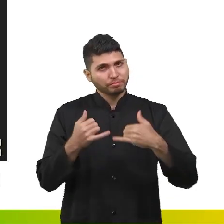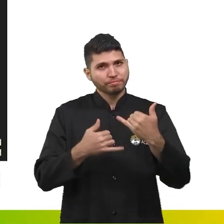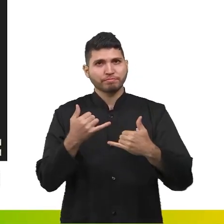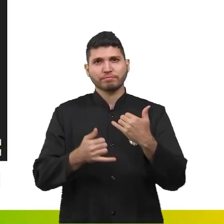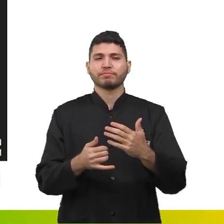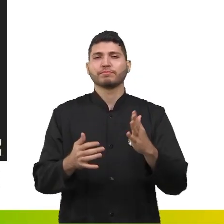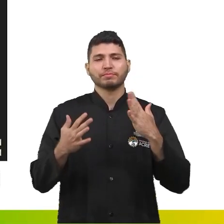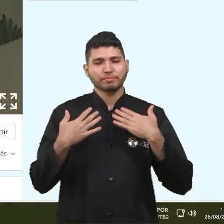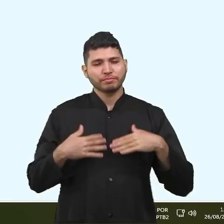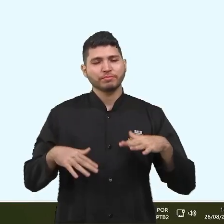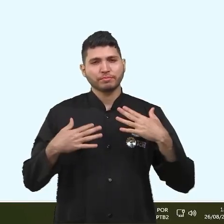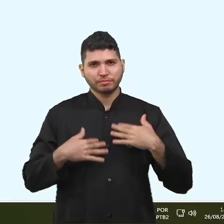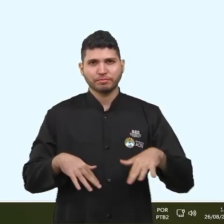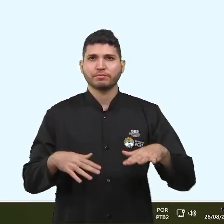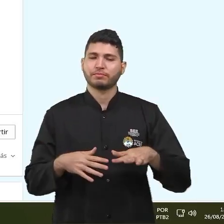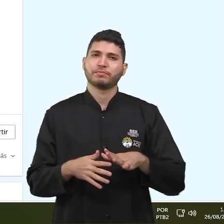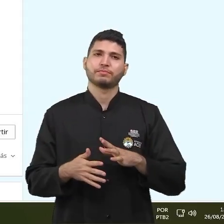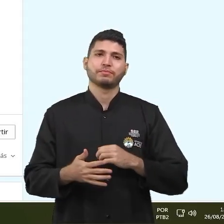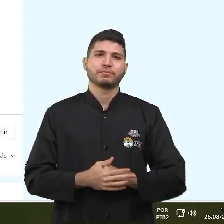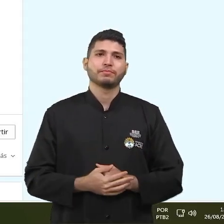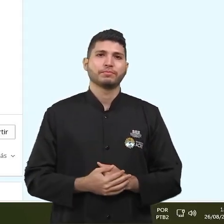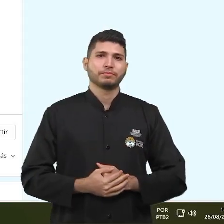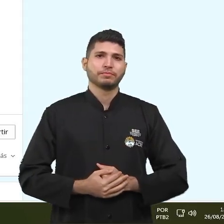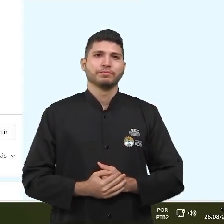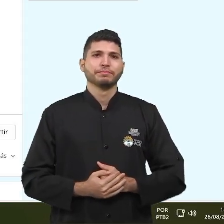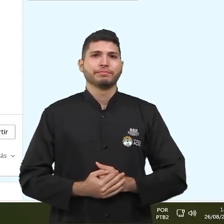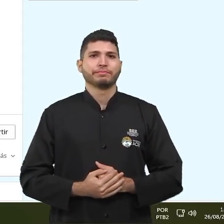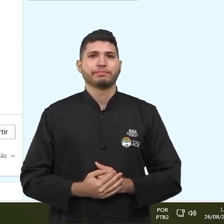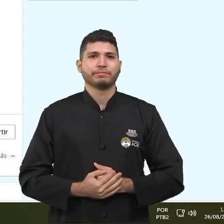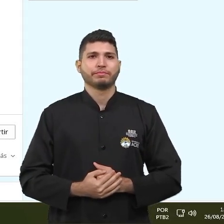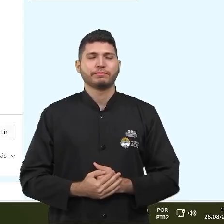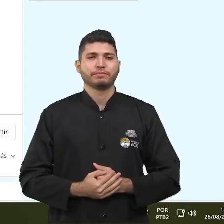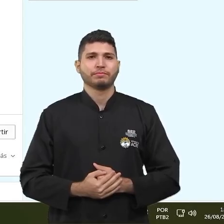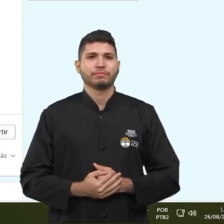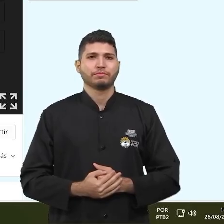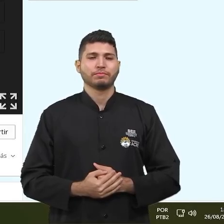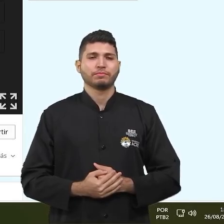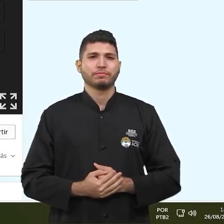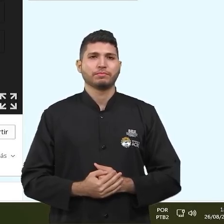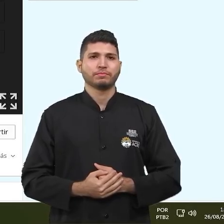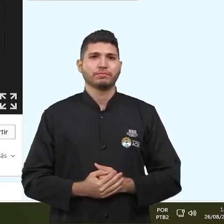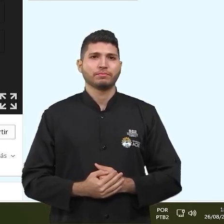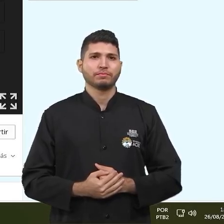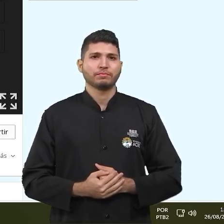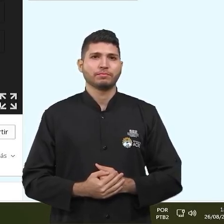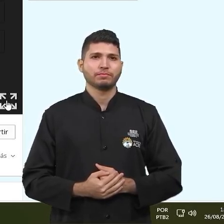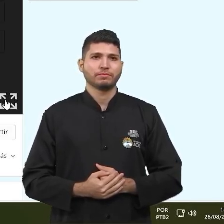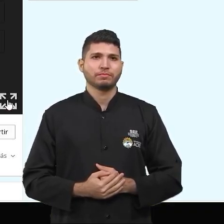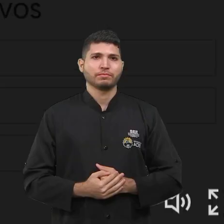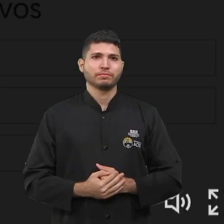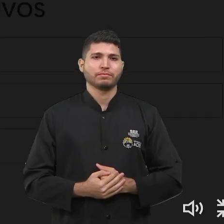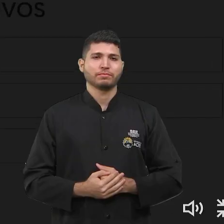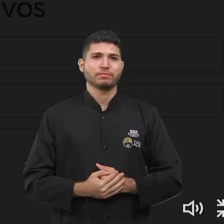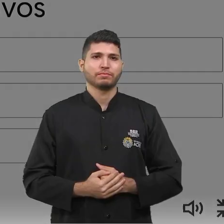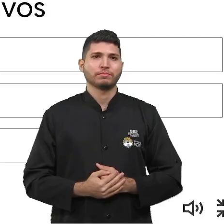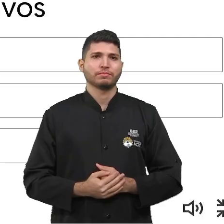Agora temos aqui reconhecer substantivos e adjetivos.